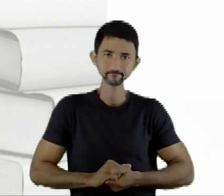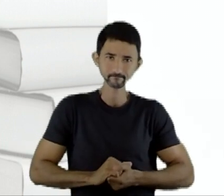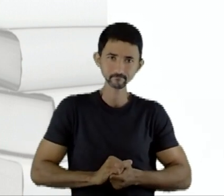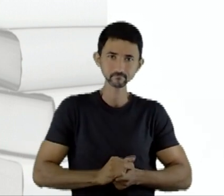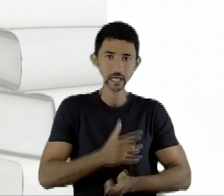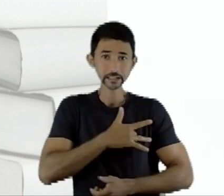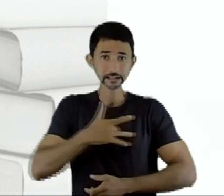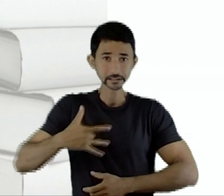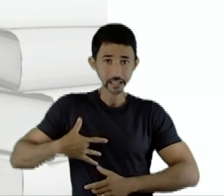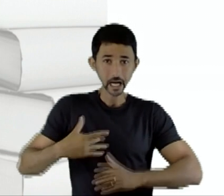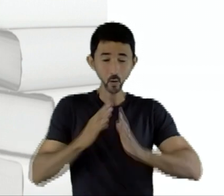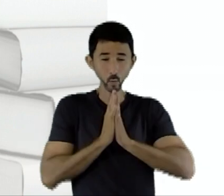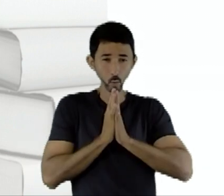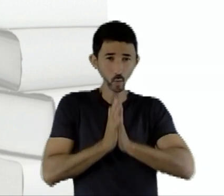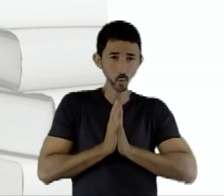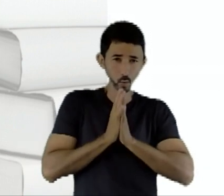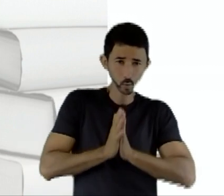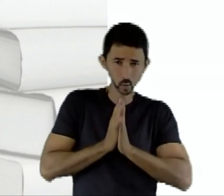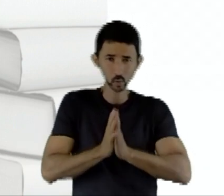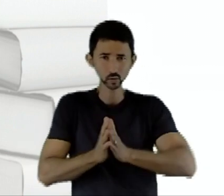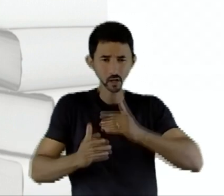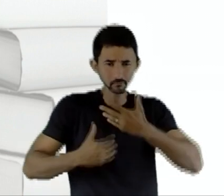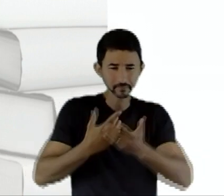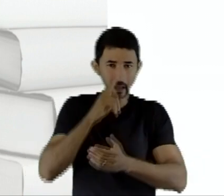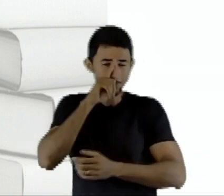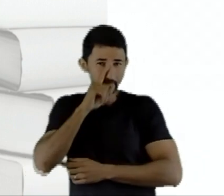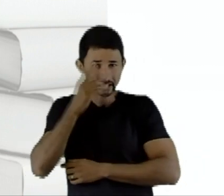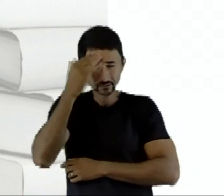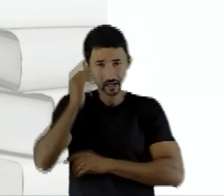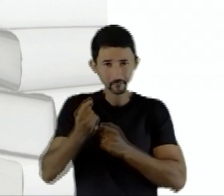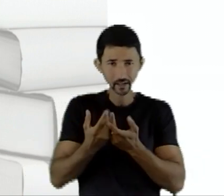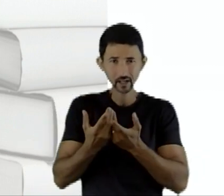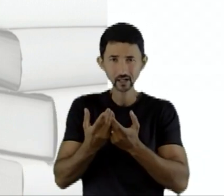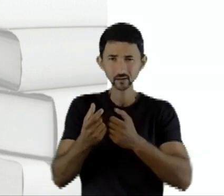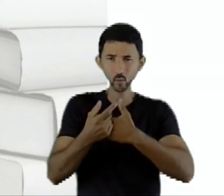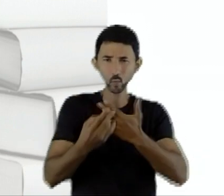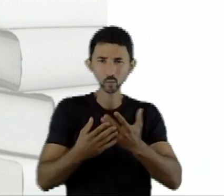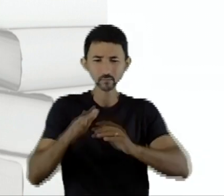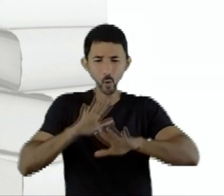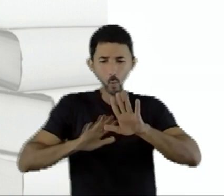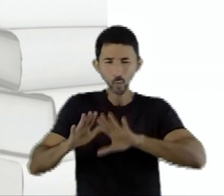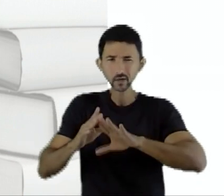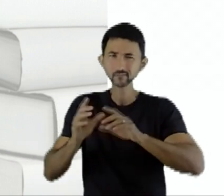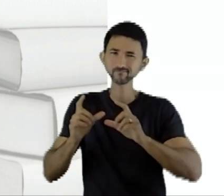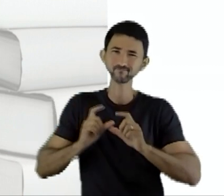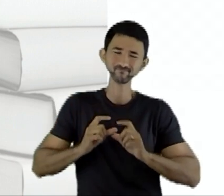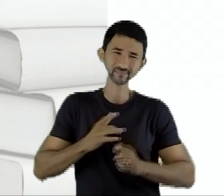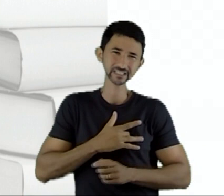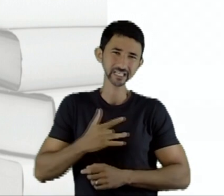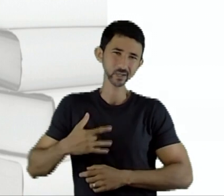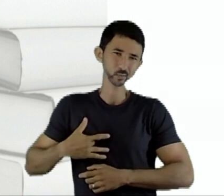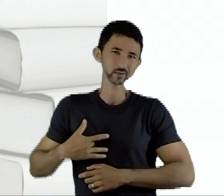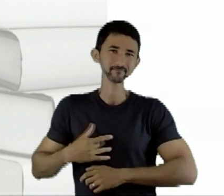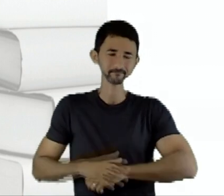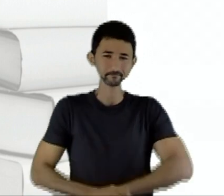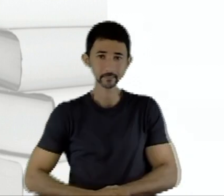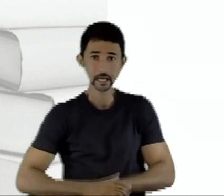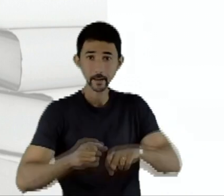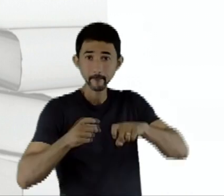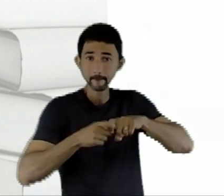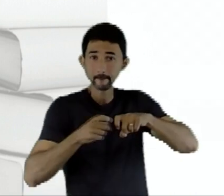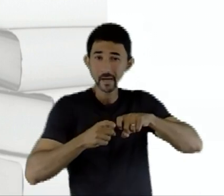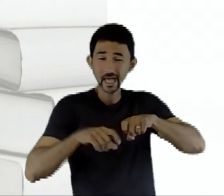em saúde e espiritualidade, corre-se o perigo de saber muito e cuidar pouco. Se um médico